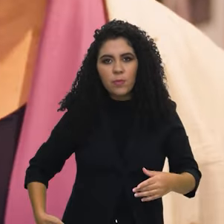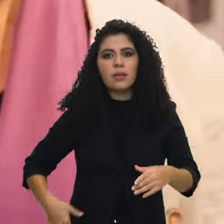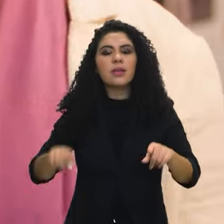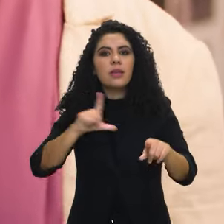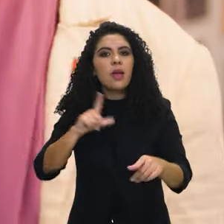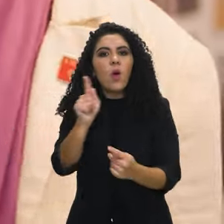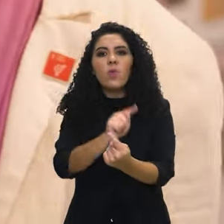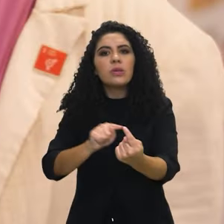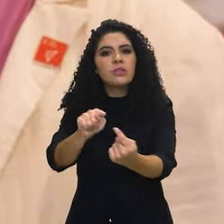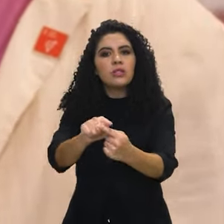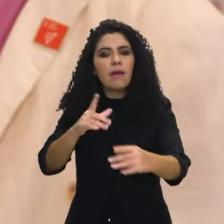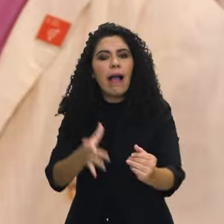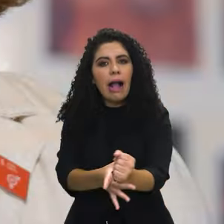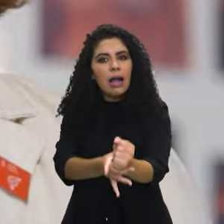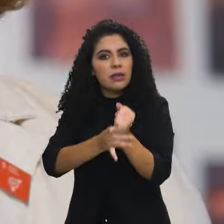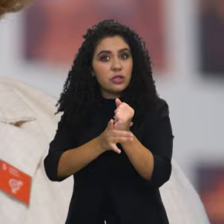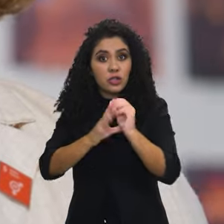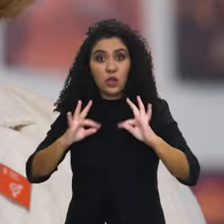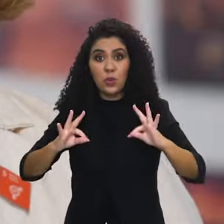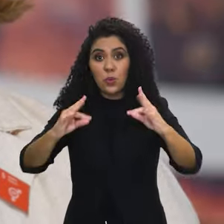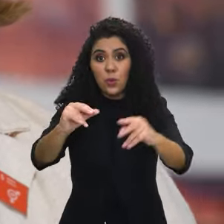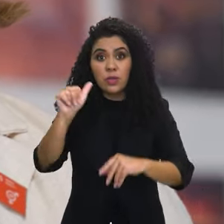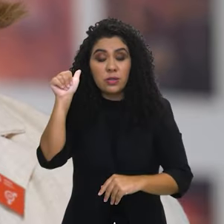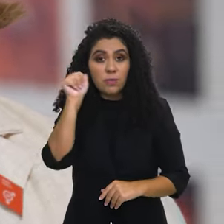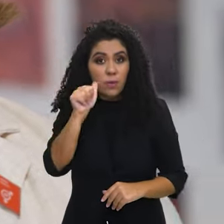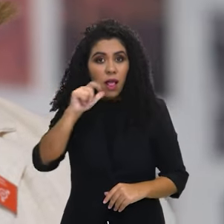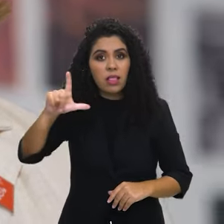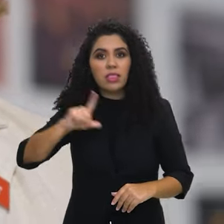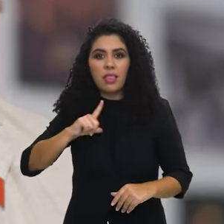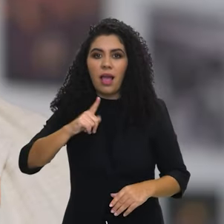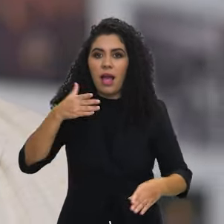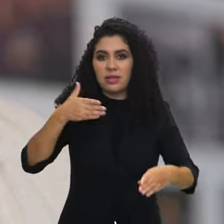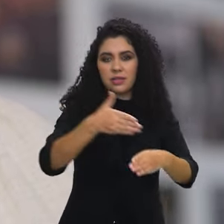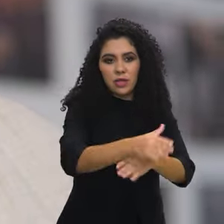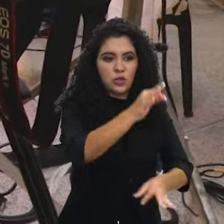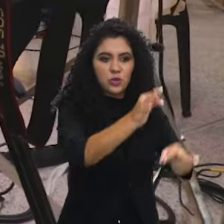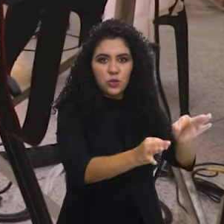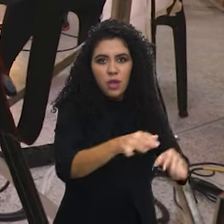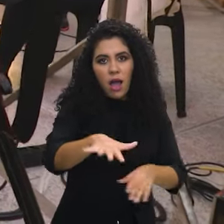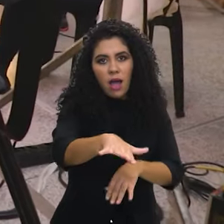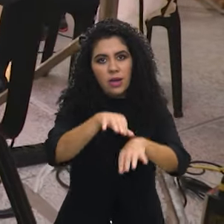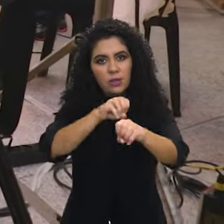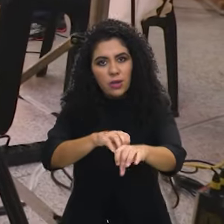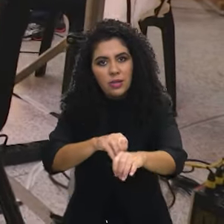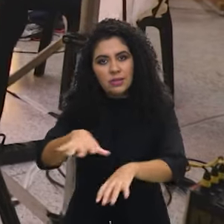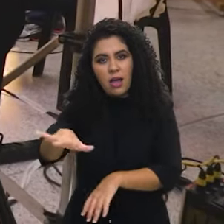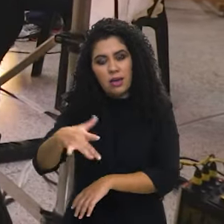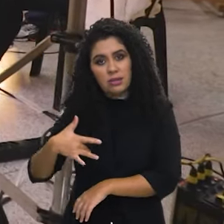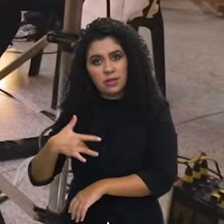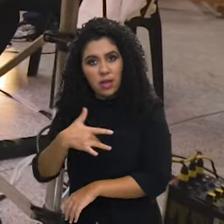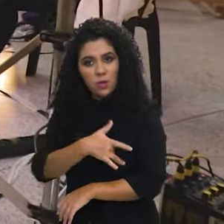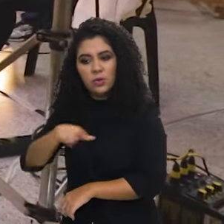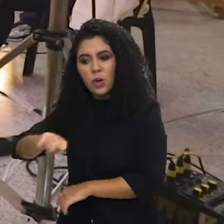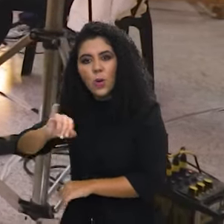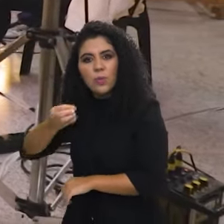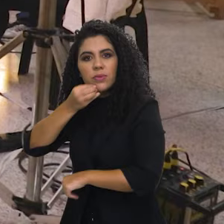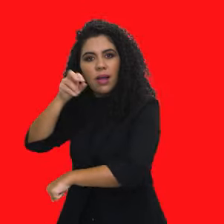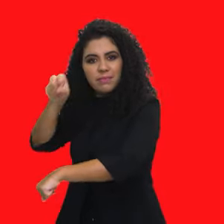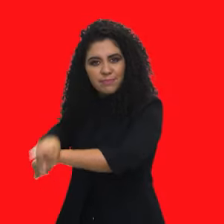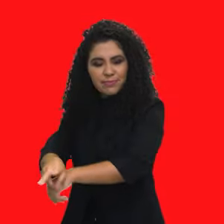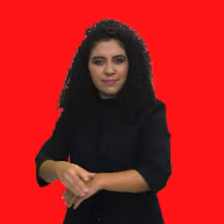o objetivo de garantir que todas as mulheres brasileiras tenham acesso à justiça educação saú e oportunidades